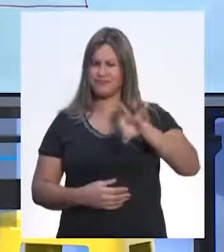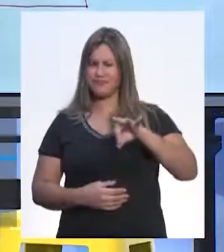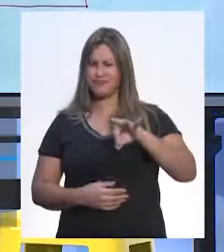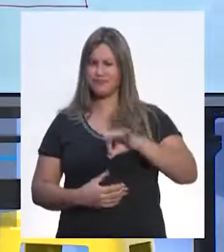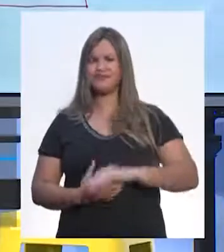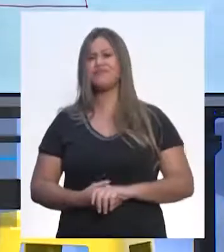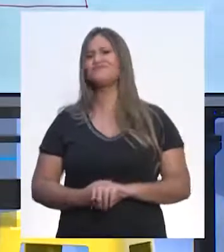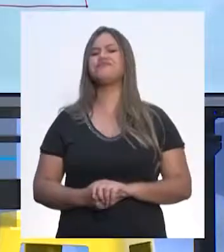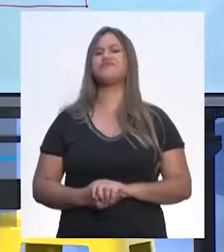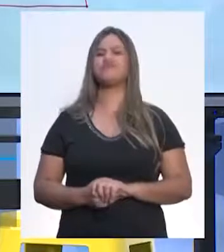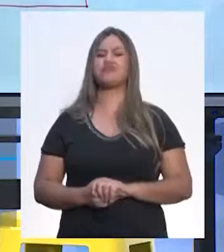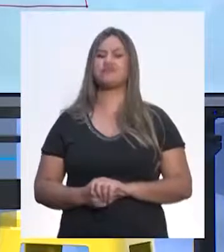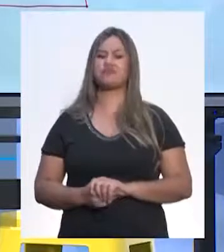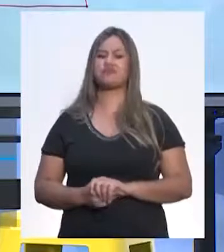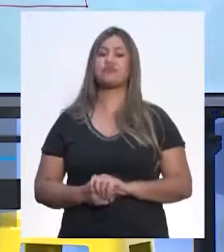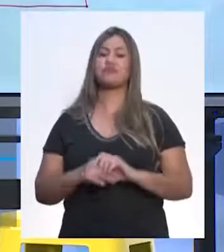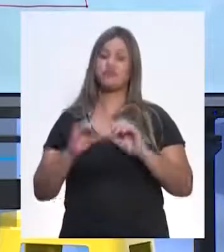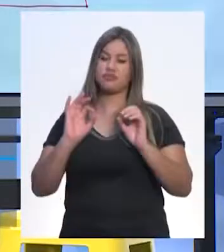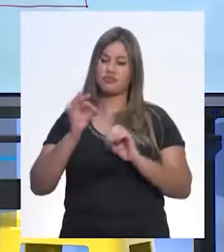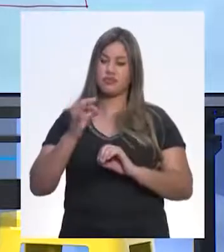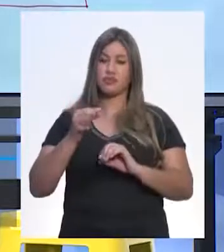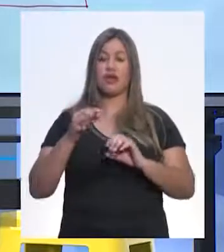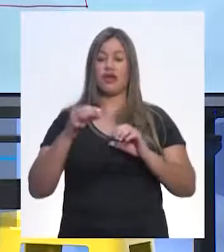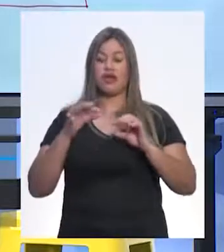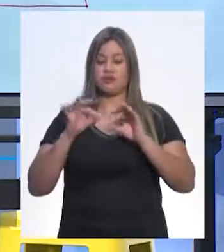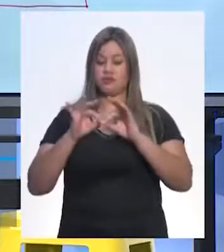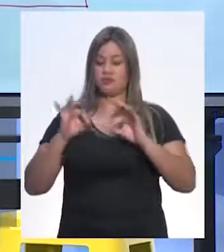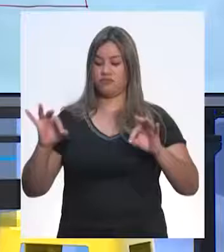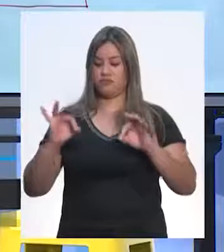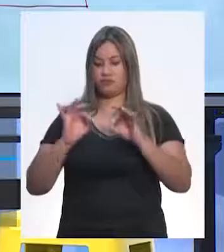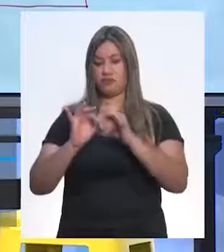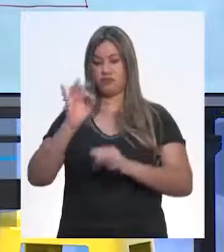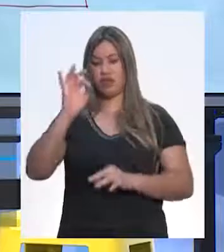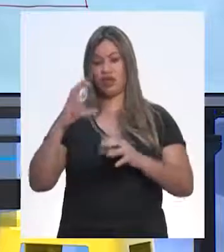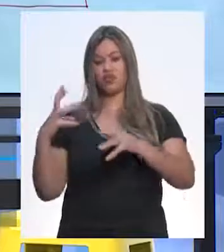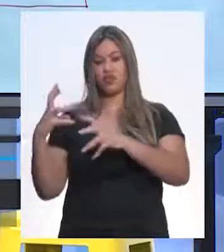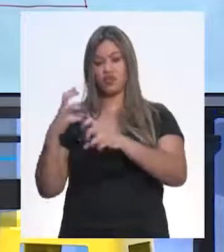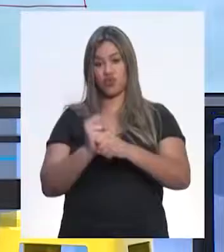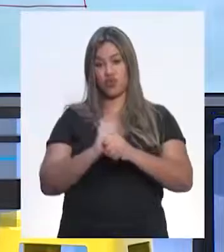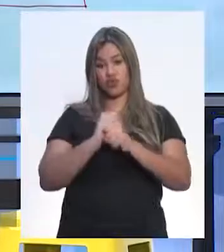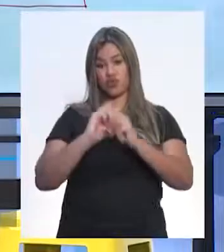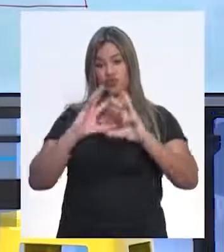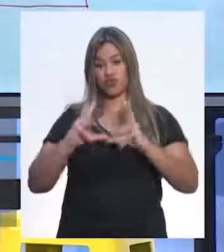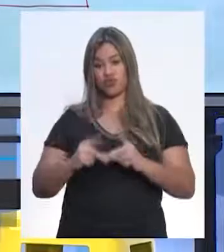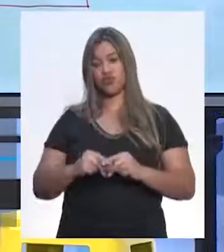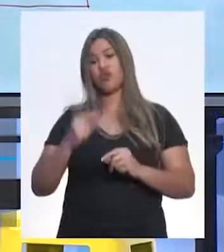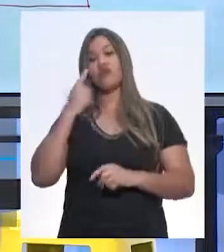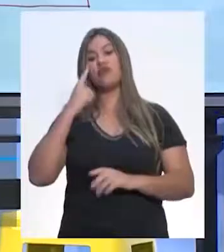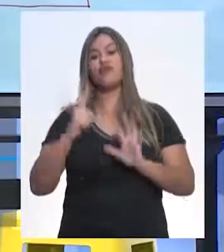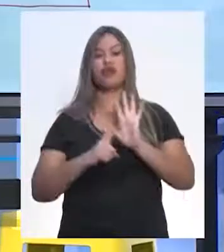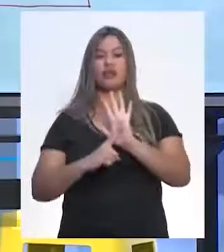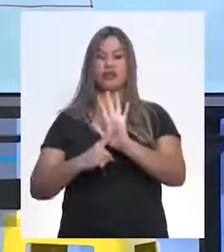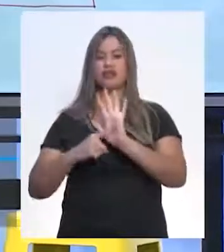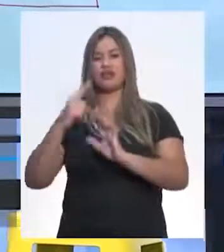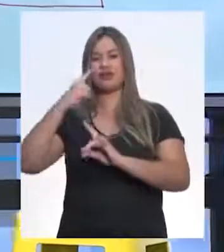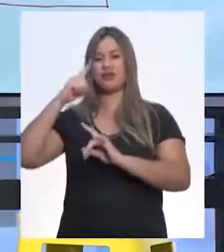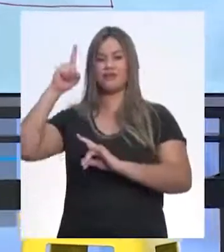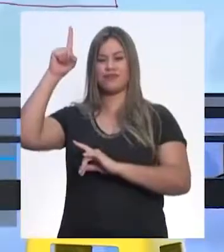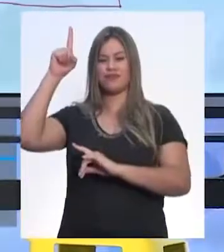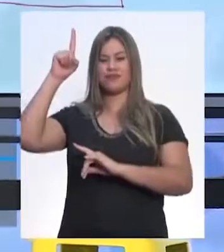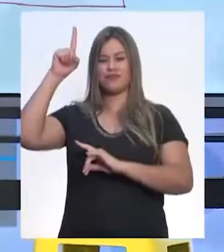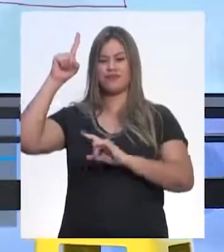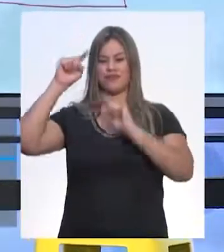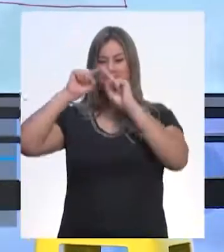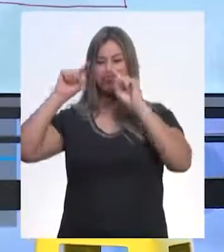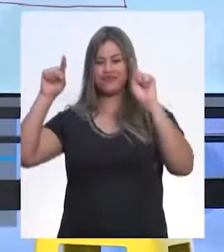realmente perímetro é a soma de todos os lados. Se a gente observar essa representação toda torta que eu fiz ali, como se fosse